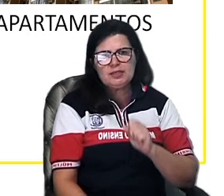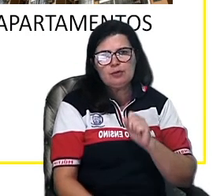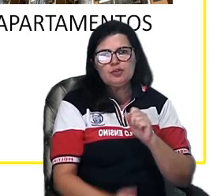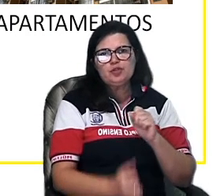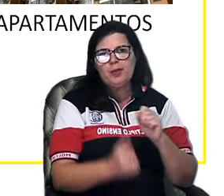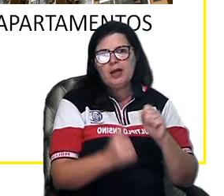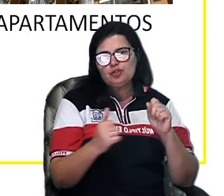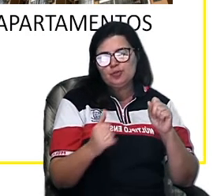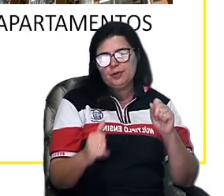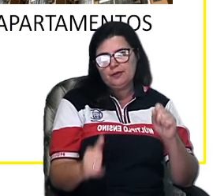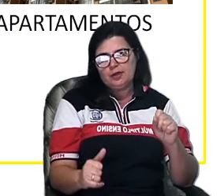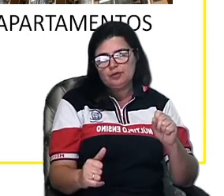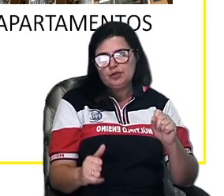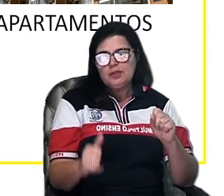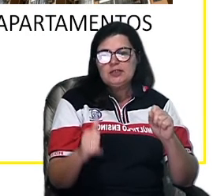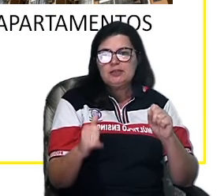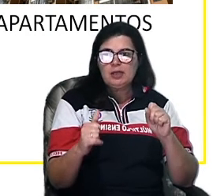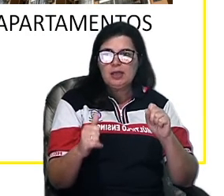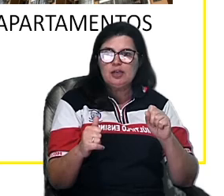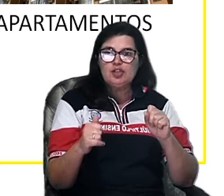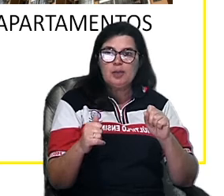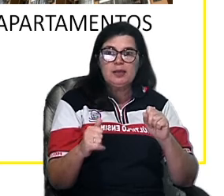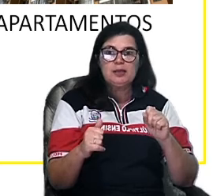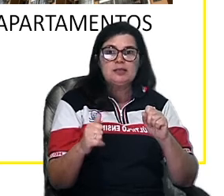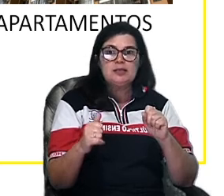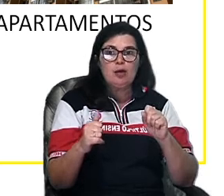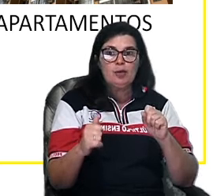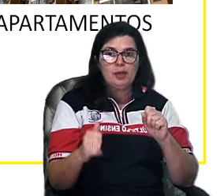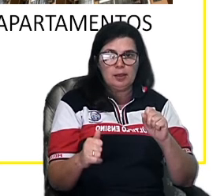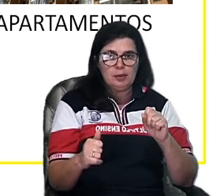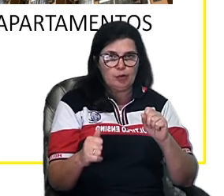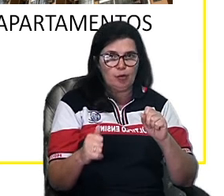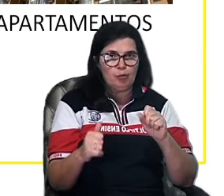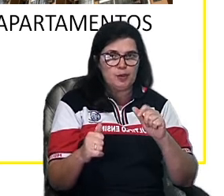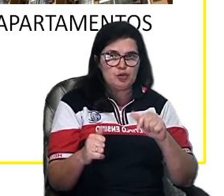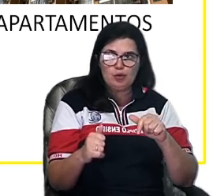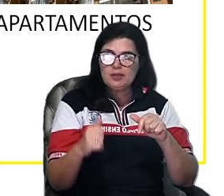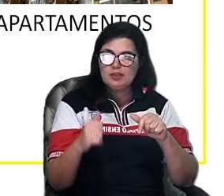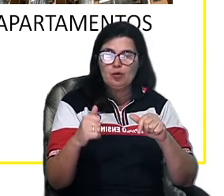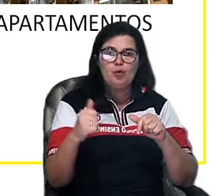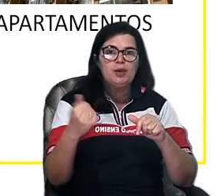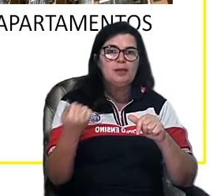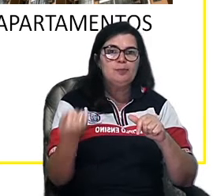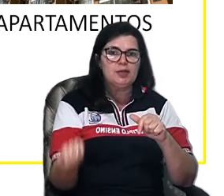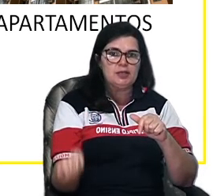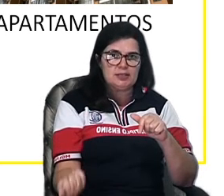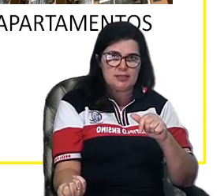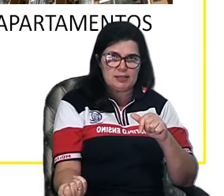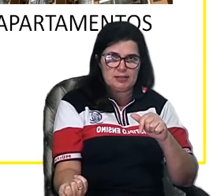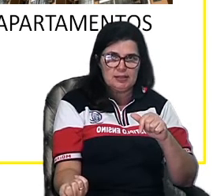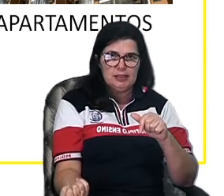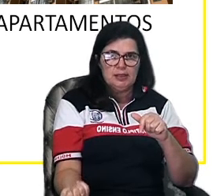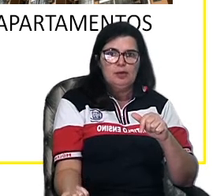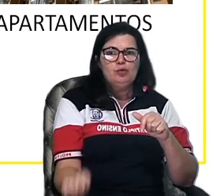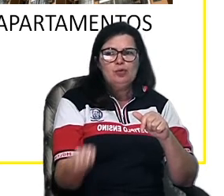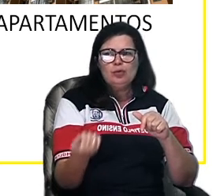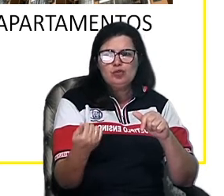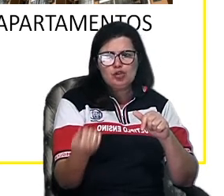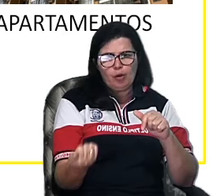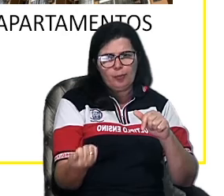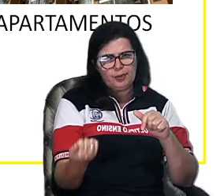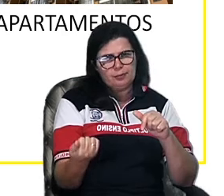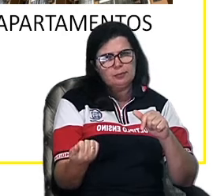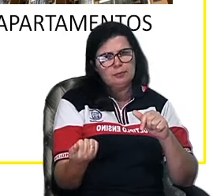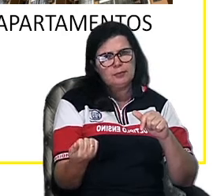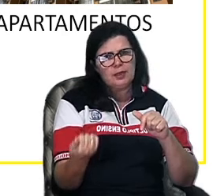públicos. E o que são os espaços privados? São aqueles que pertencem a alguém, como pessoas ou empresas.